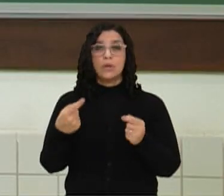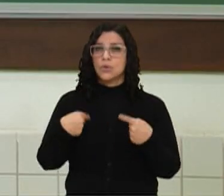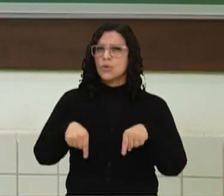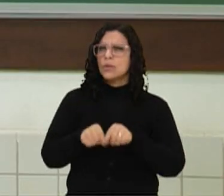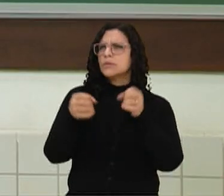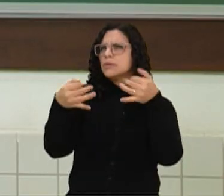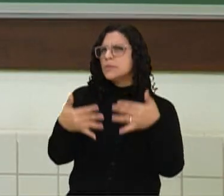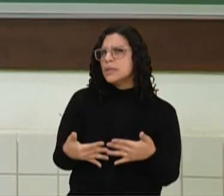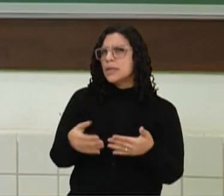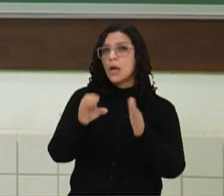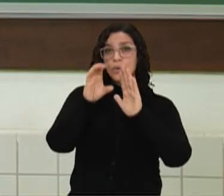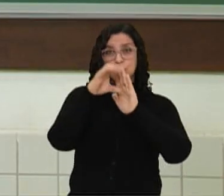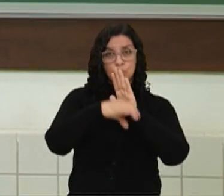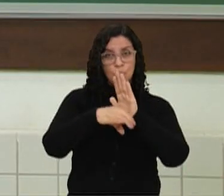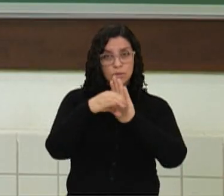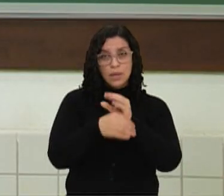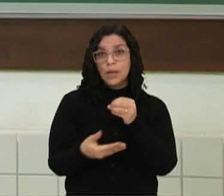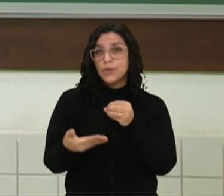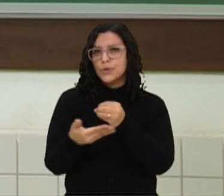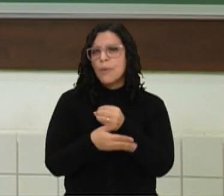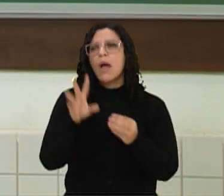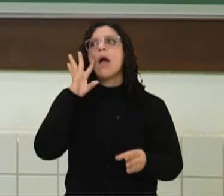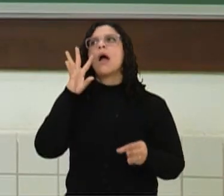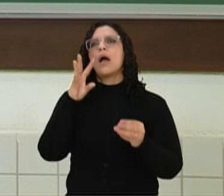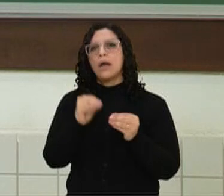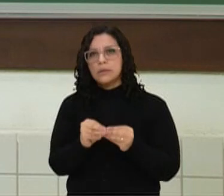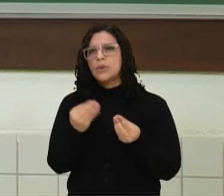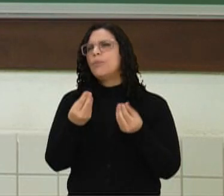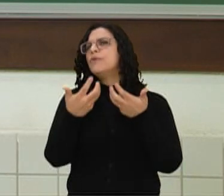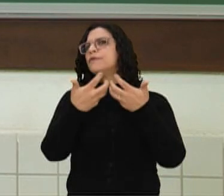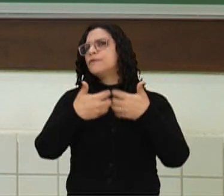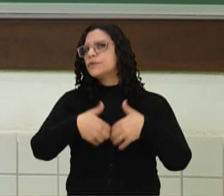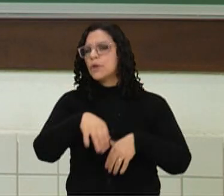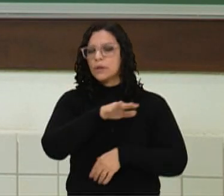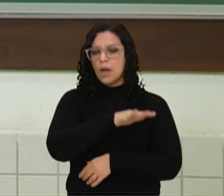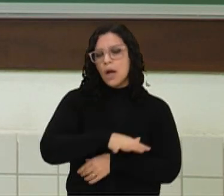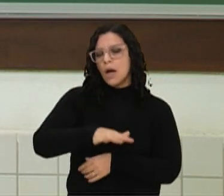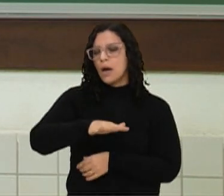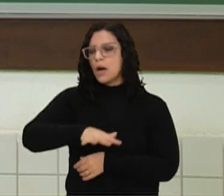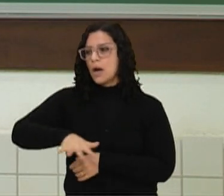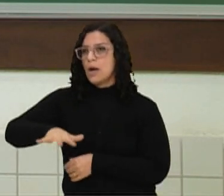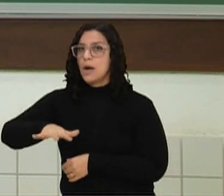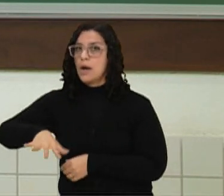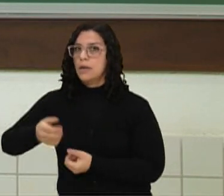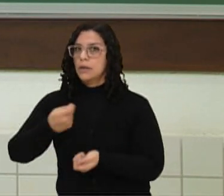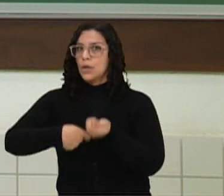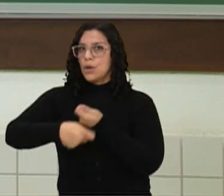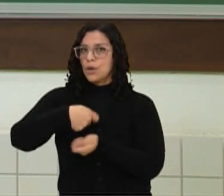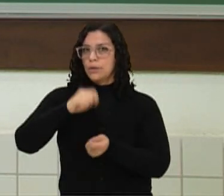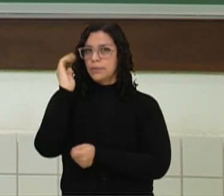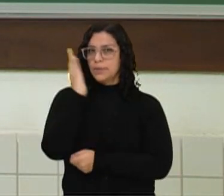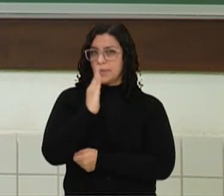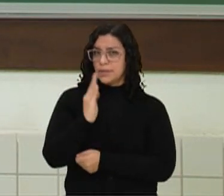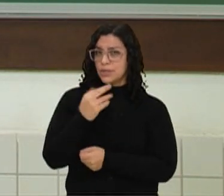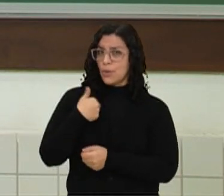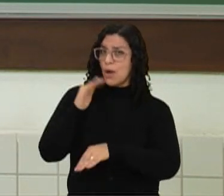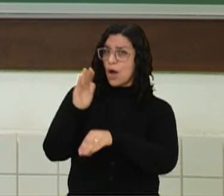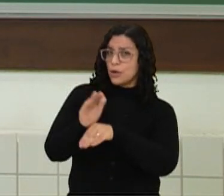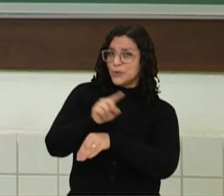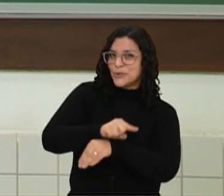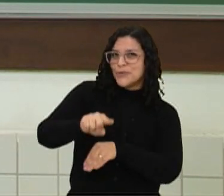trazer um pouquinho dos conceitos, entender bem como é que funcionam essas atividades econômicas no Brasil. Espero